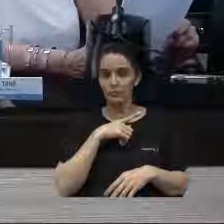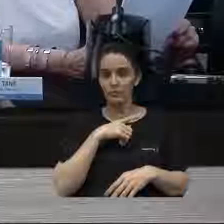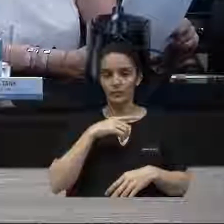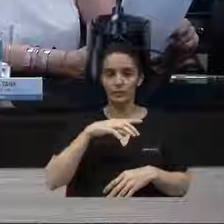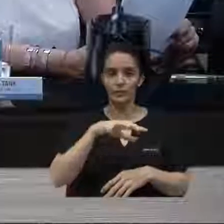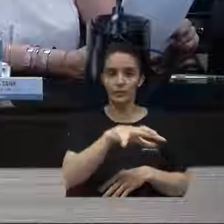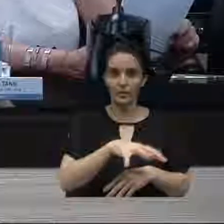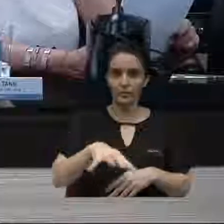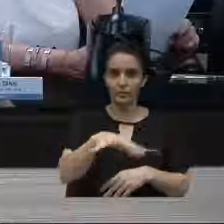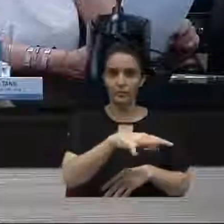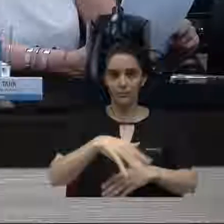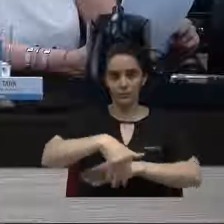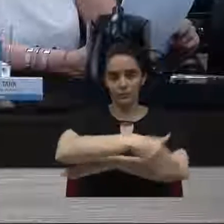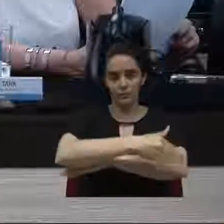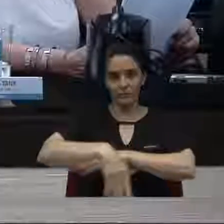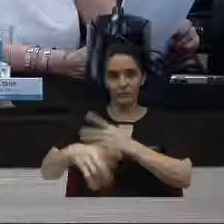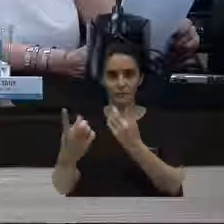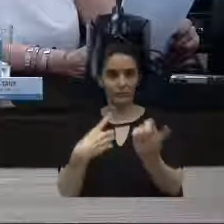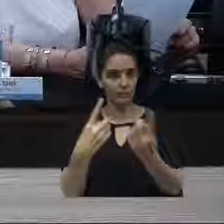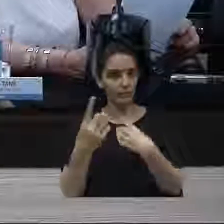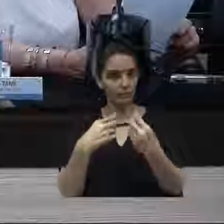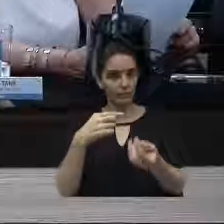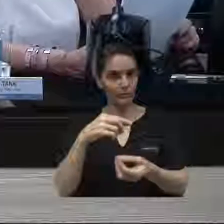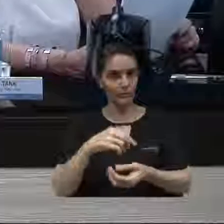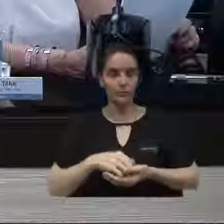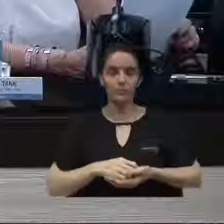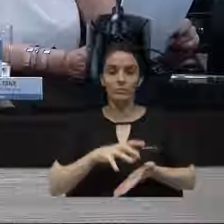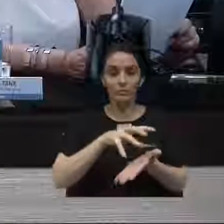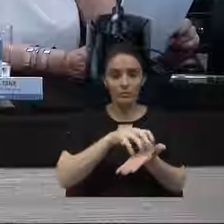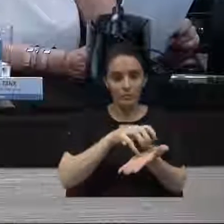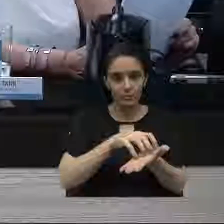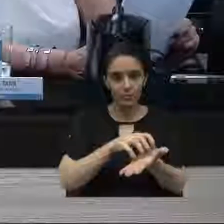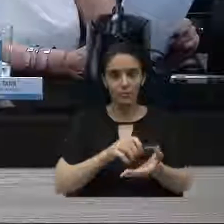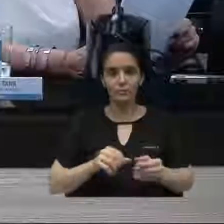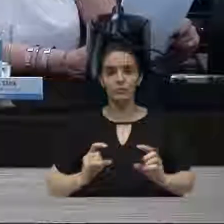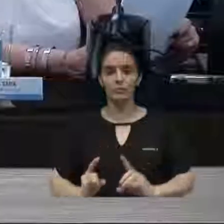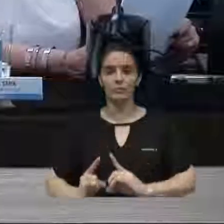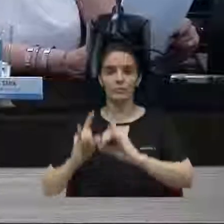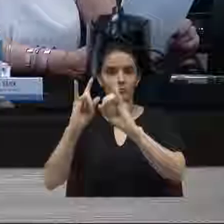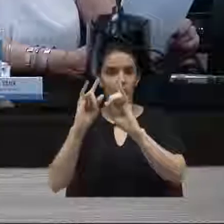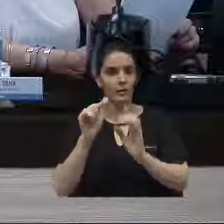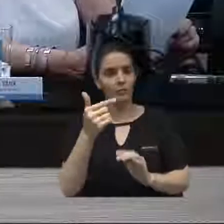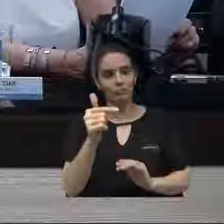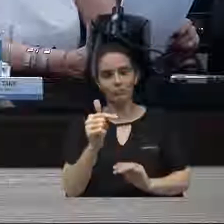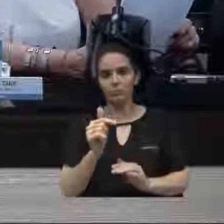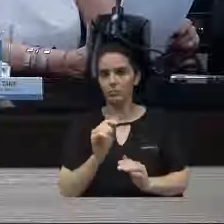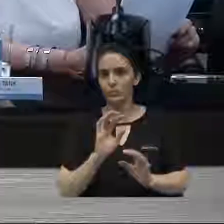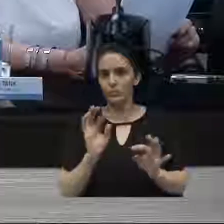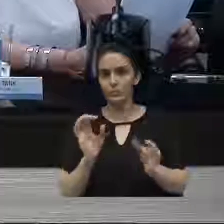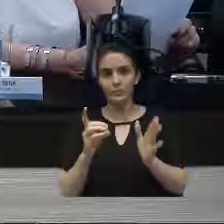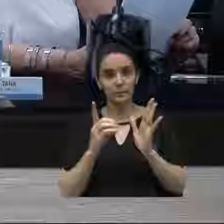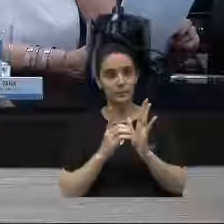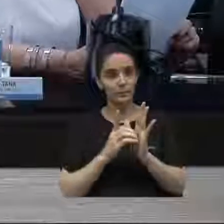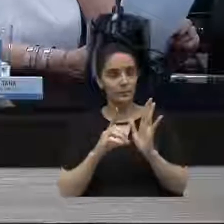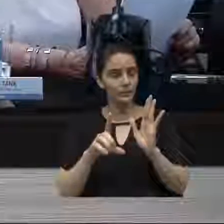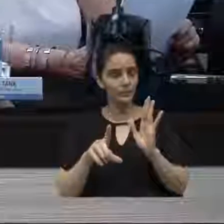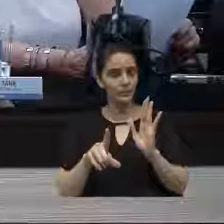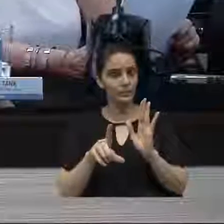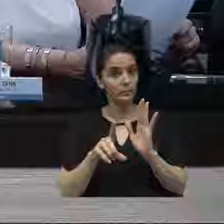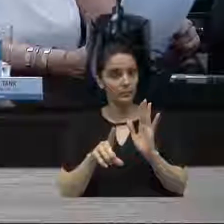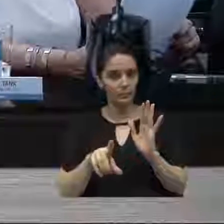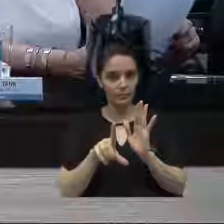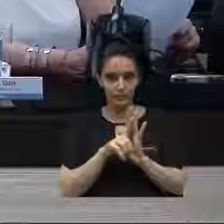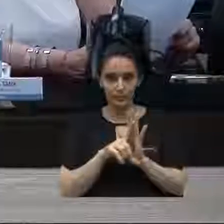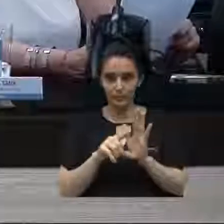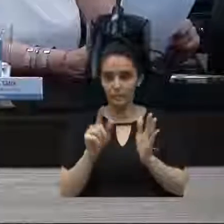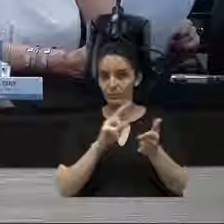praças, ruas e estradas em nosso cadastro imobiliário, que até a presente data não constam lei ou decreto de denominação. Reiteramos